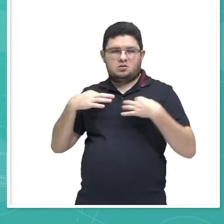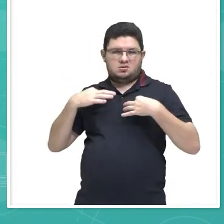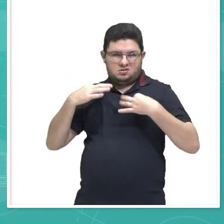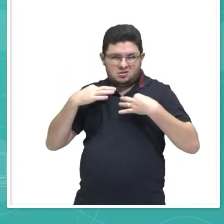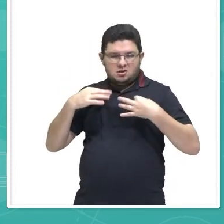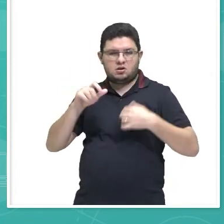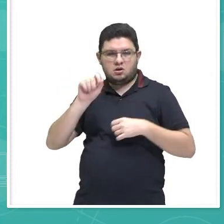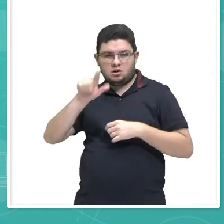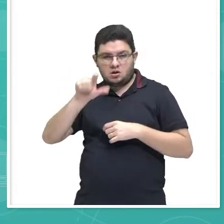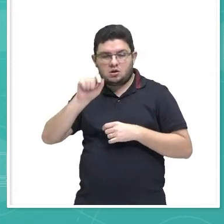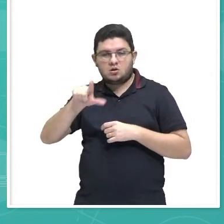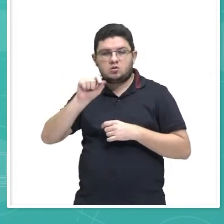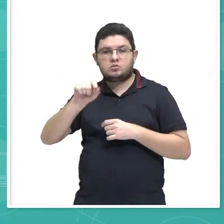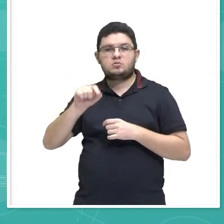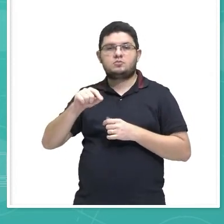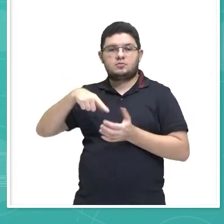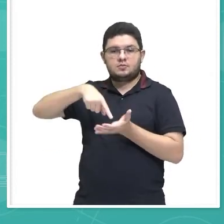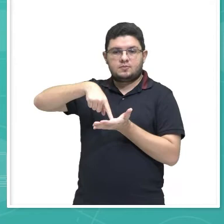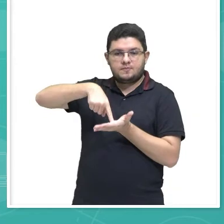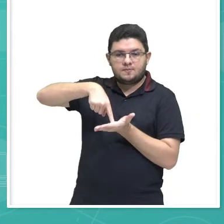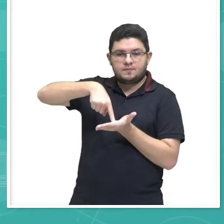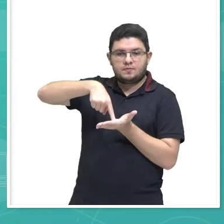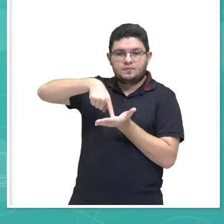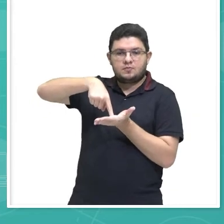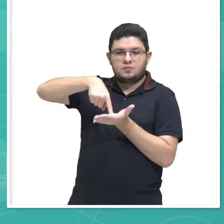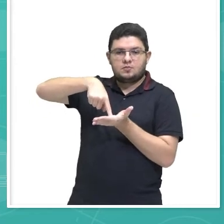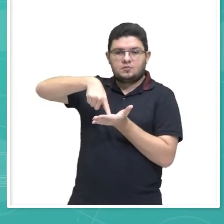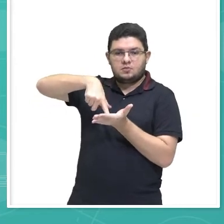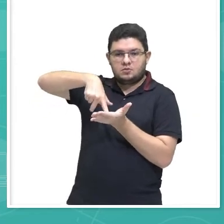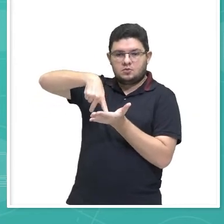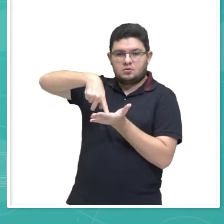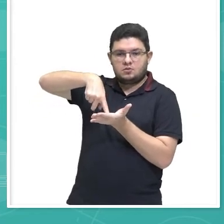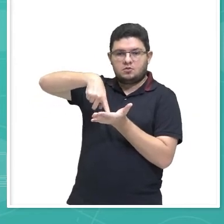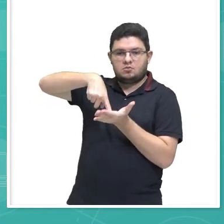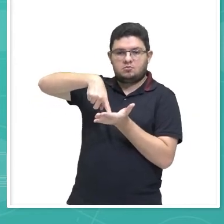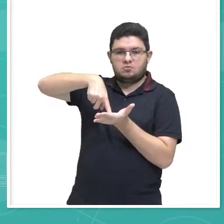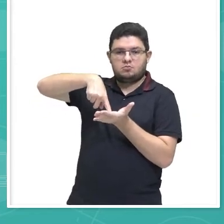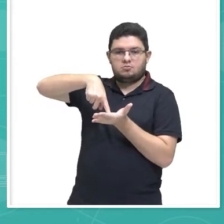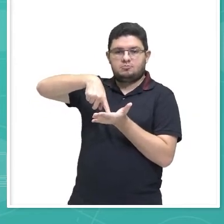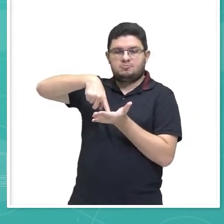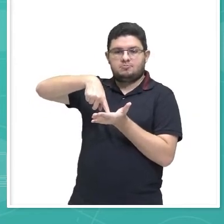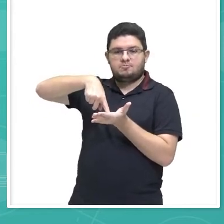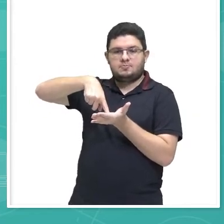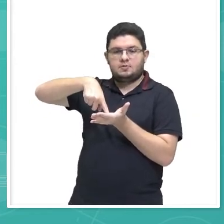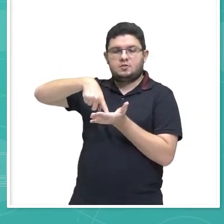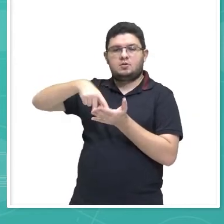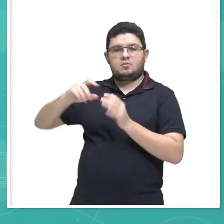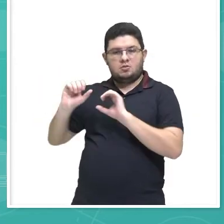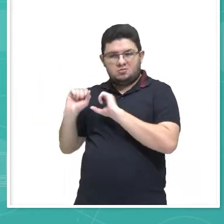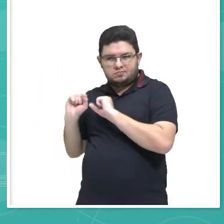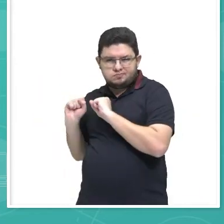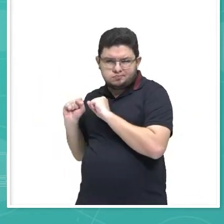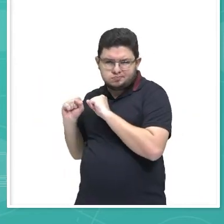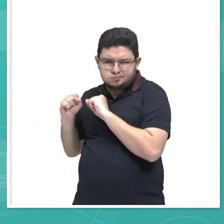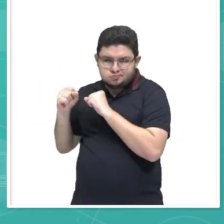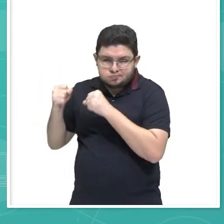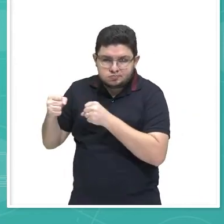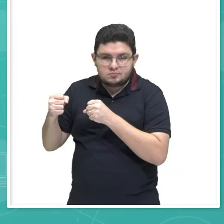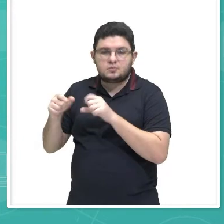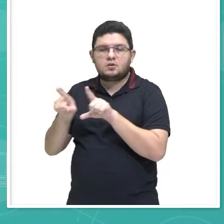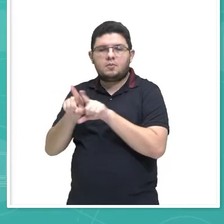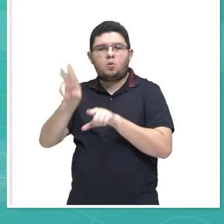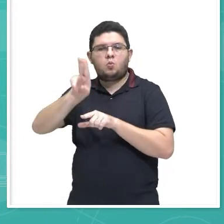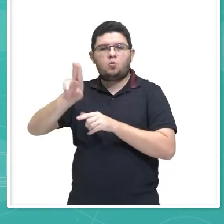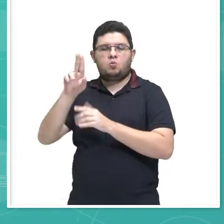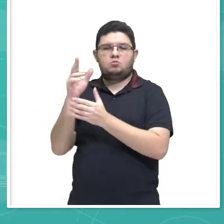os pés, né, a perna, para derrubar o oponente, mas também está utilizando o